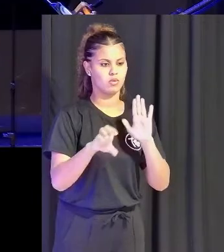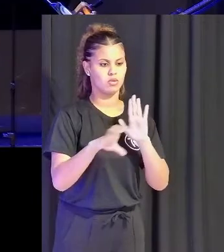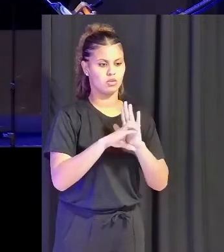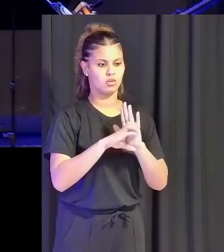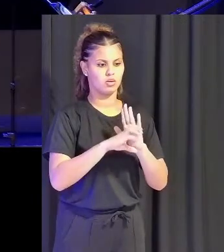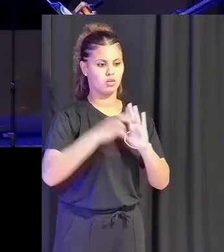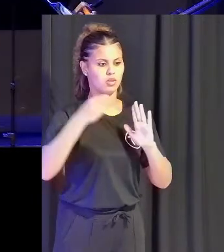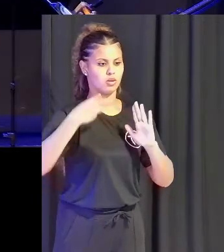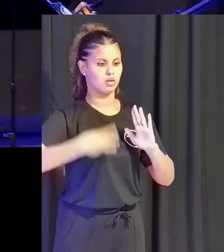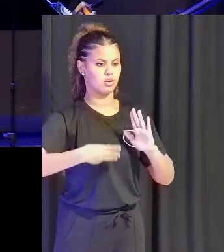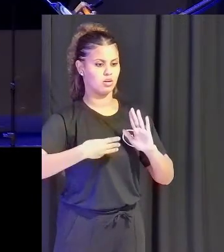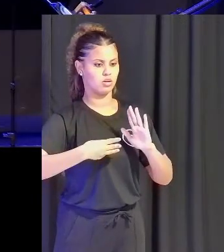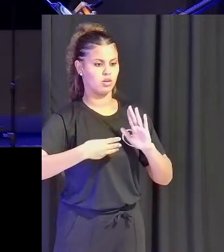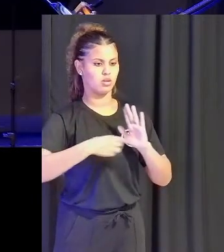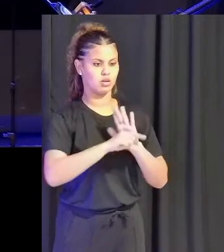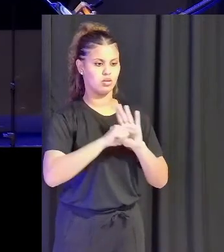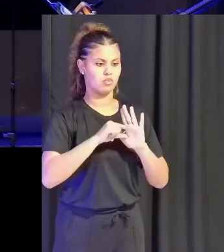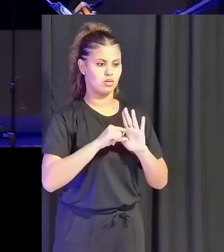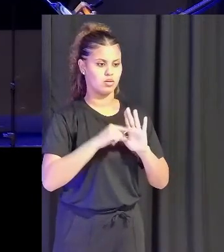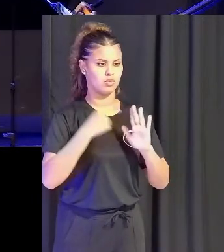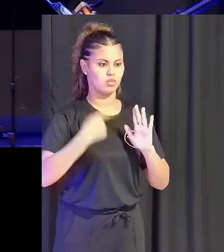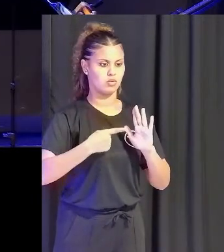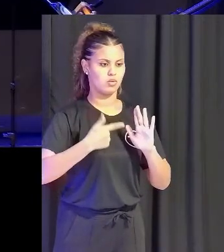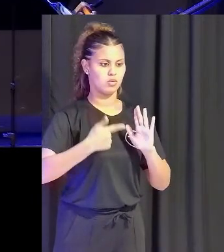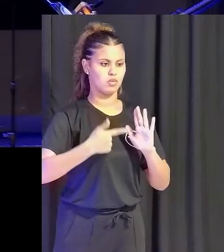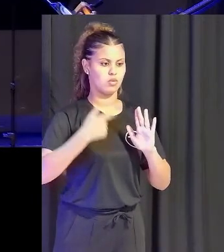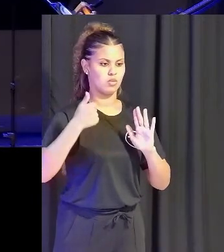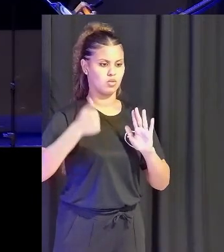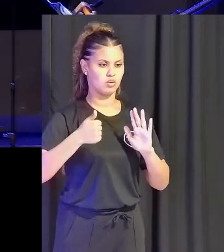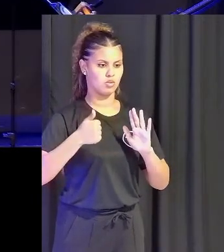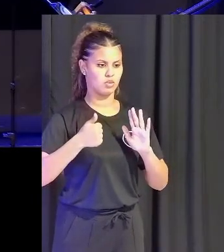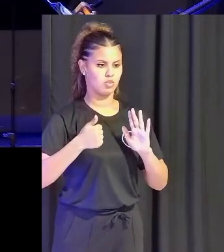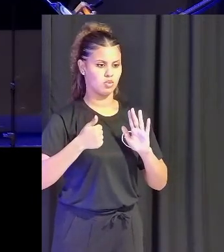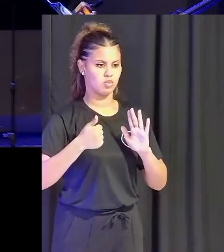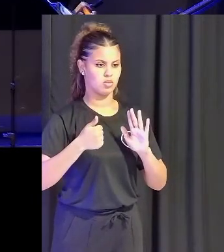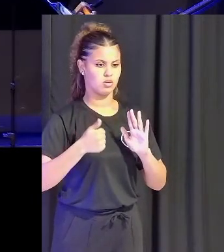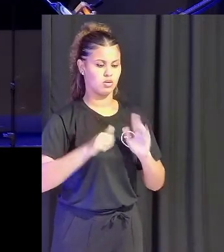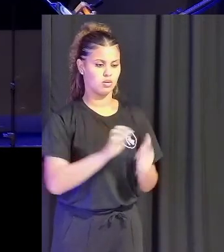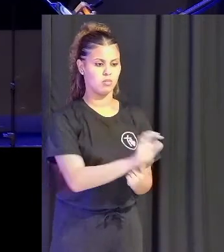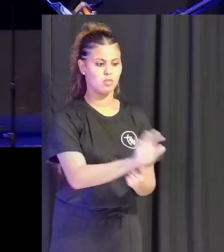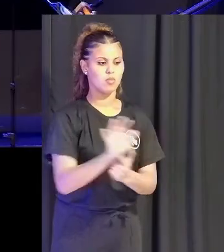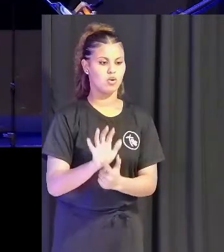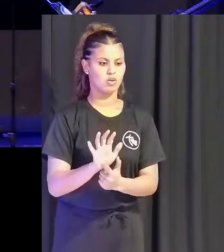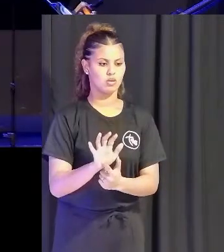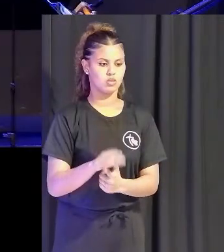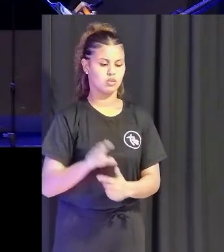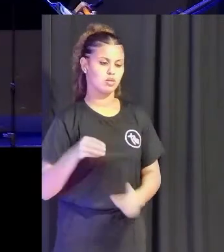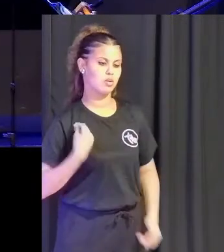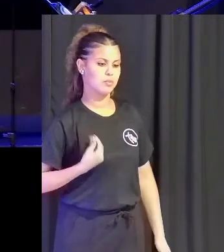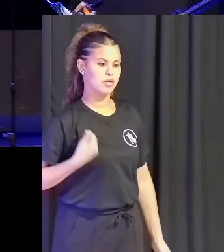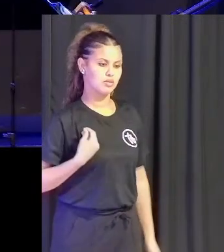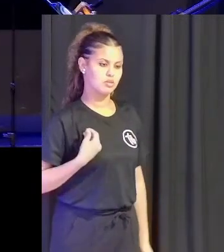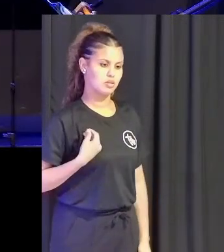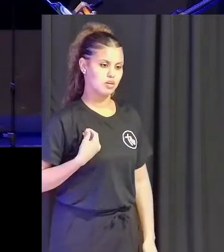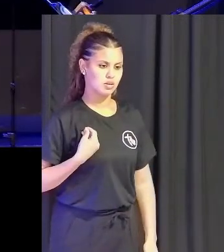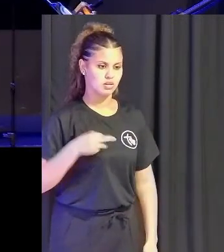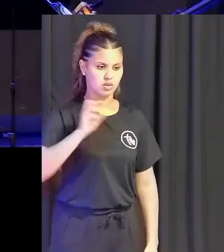uma coisa visível da presença de Deus. Também eles são lembrados que